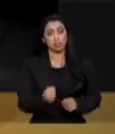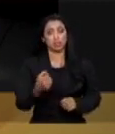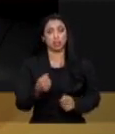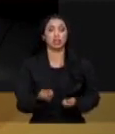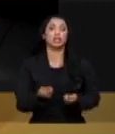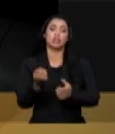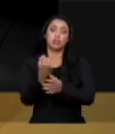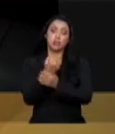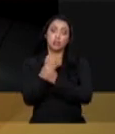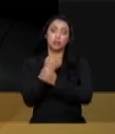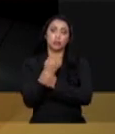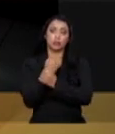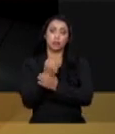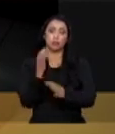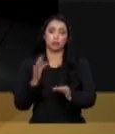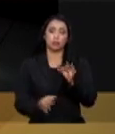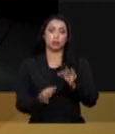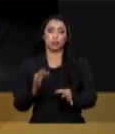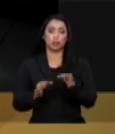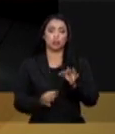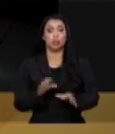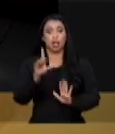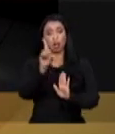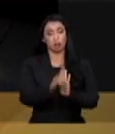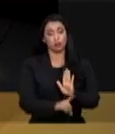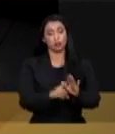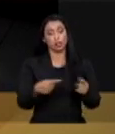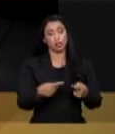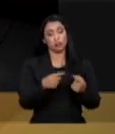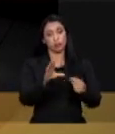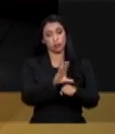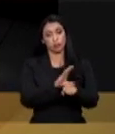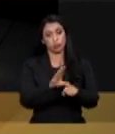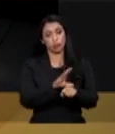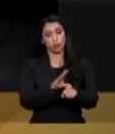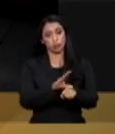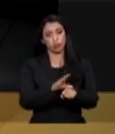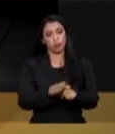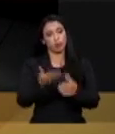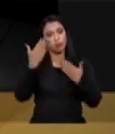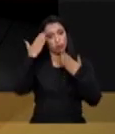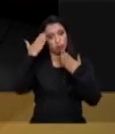segurança jurídica e efetividade aos nossos direitos constitucionais. Ao ERI. Obrigada.